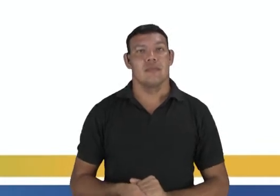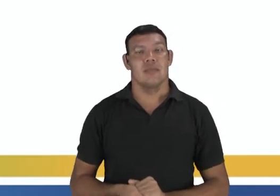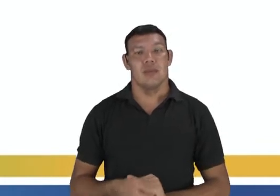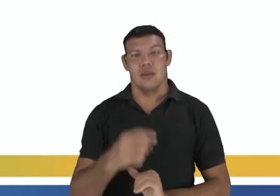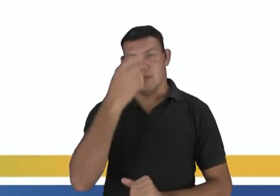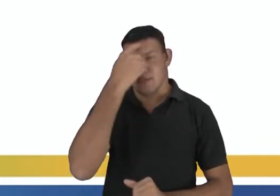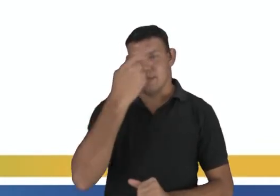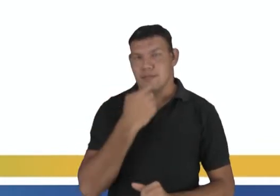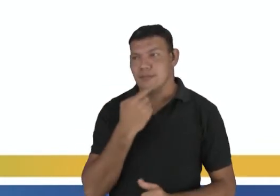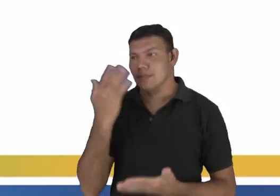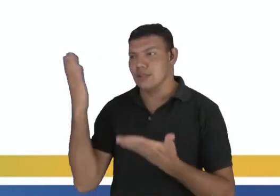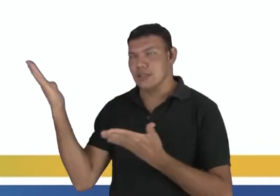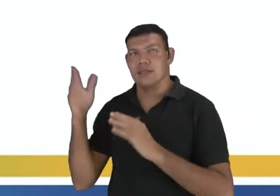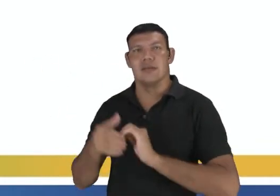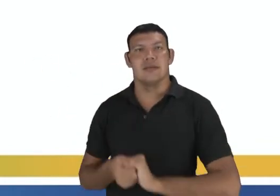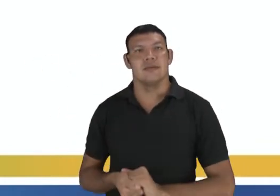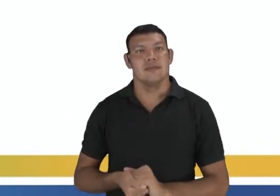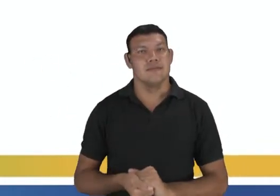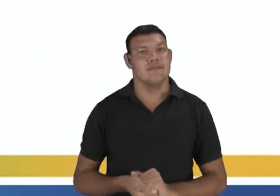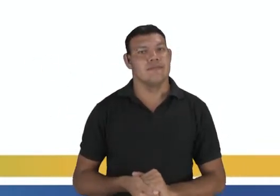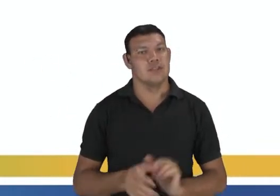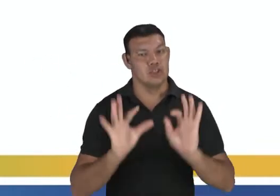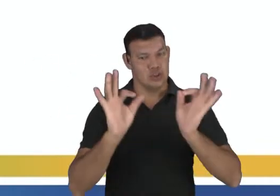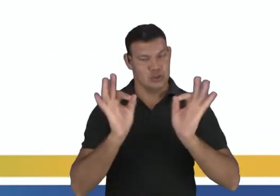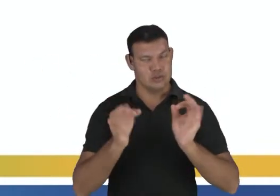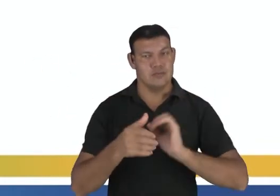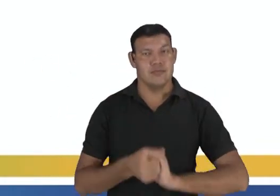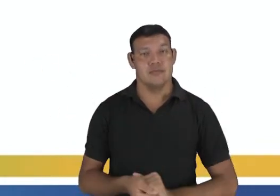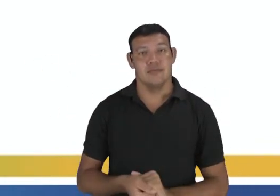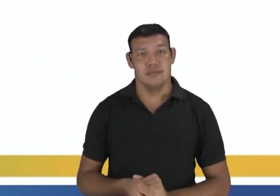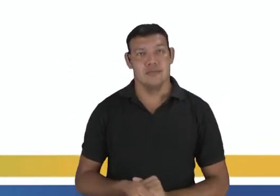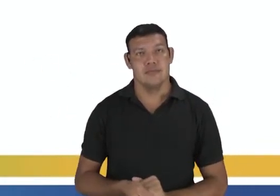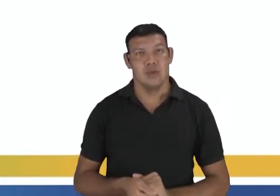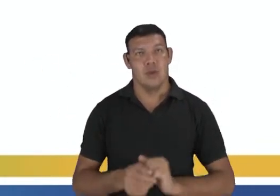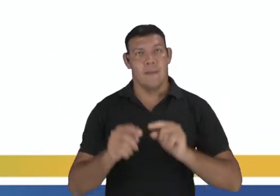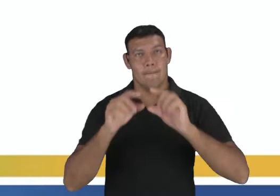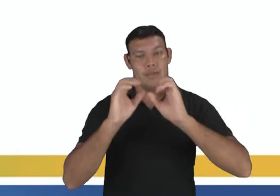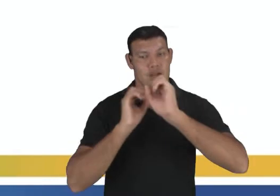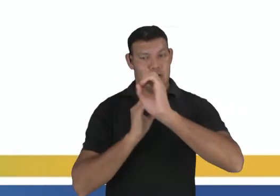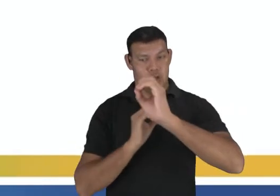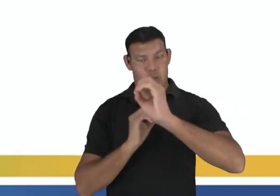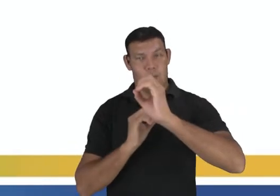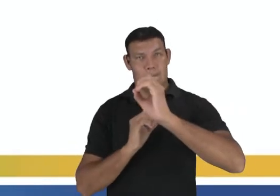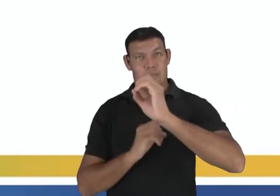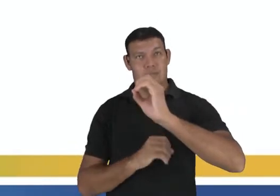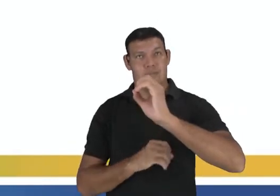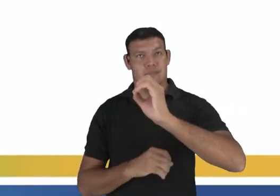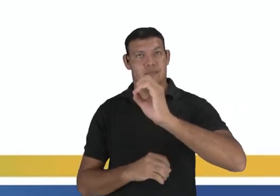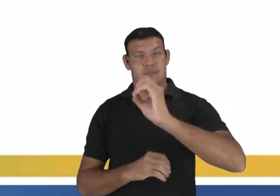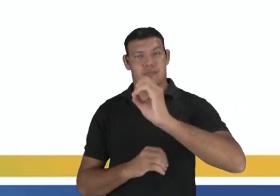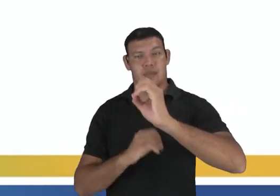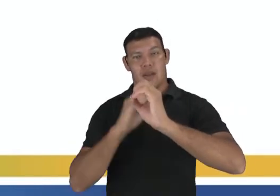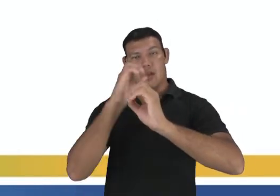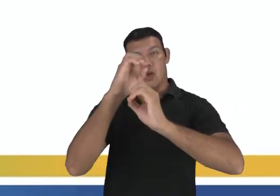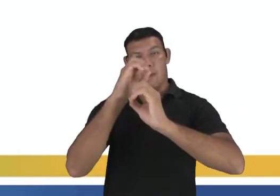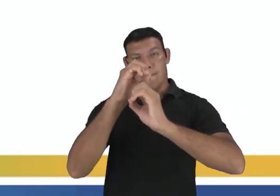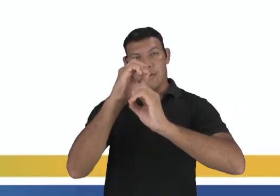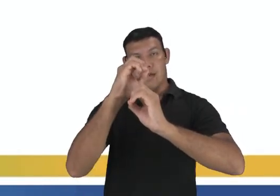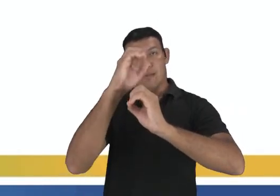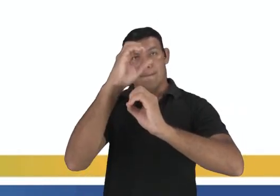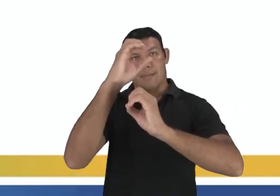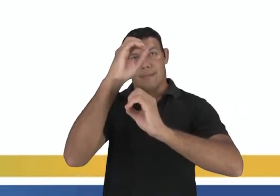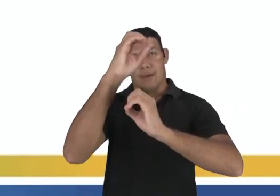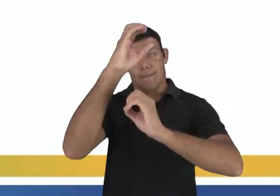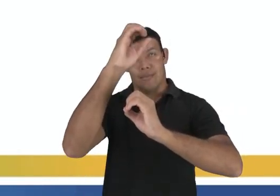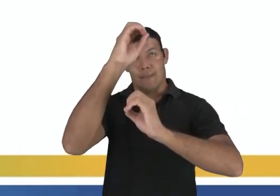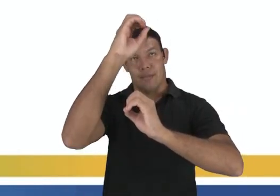feita por ele, e ele já fez a distribuição correta, colocou o Sol ali no centro, né, que é a nossa estrela, e aí vinha Mercúrio, Vênus, Terra,